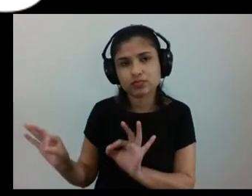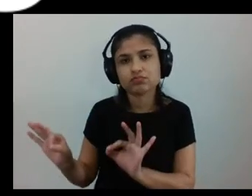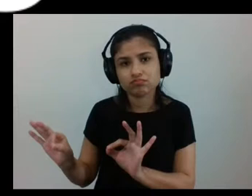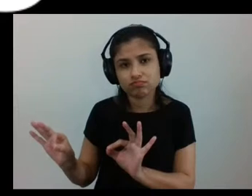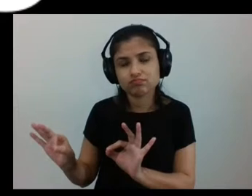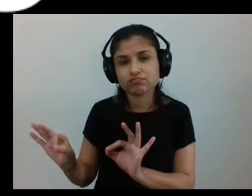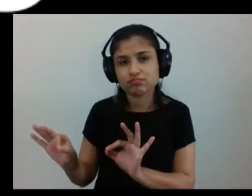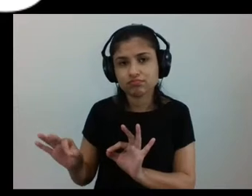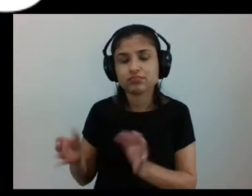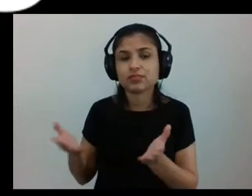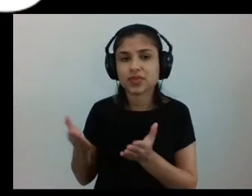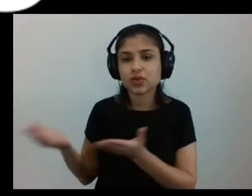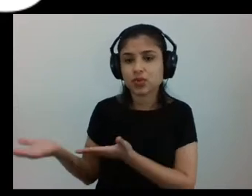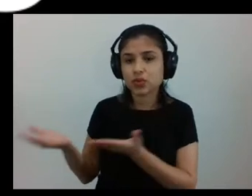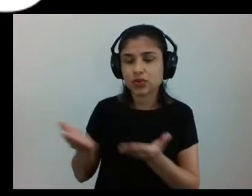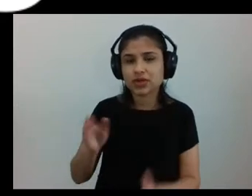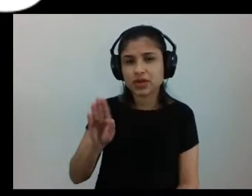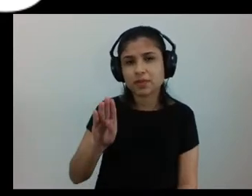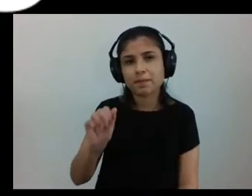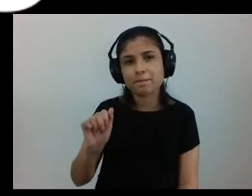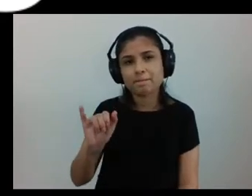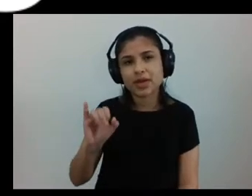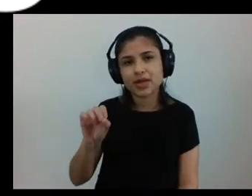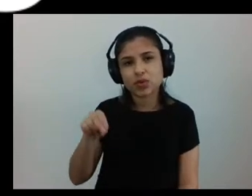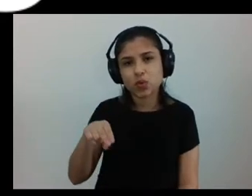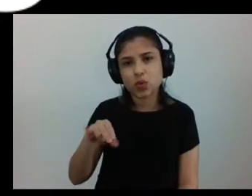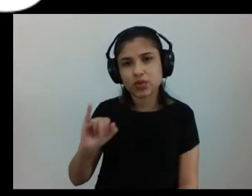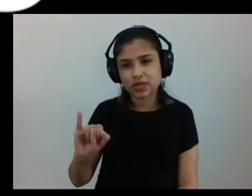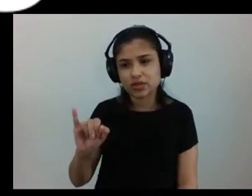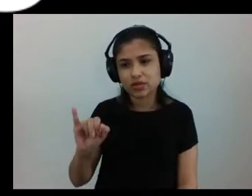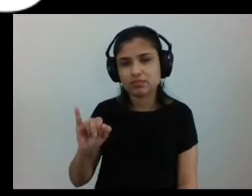passo ao professor Baione a palavra.